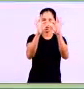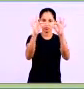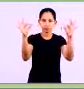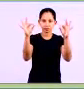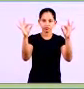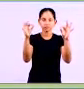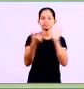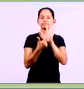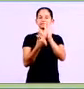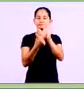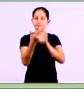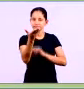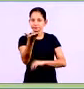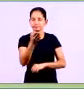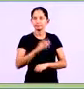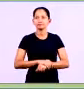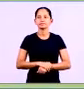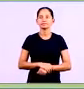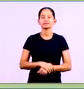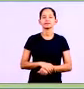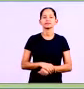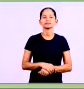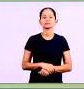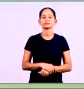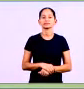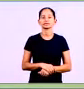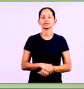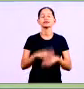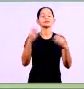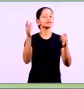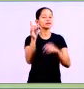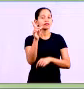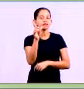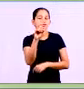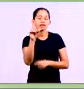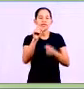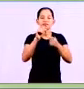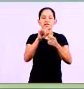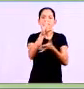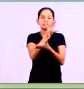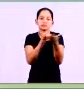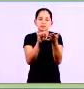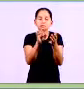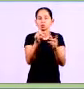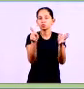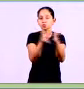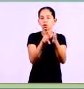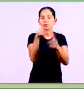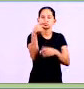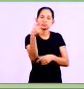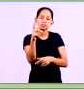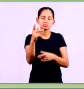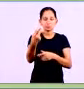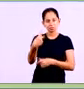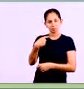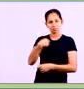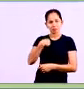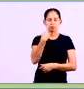com vocês aqui. Ele disse assim, não tributamos a você, não tributamos a